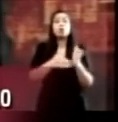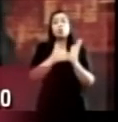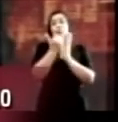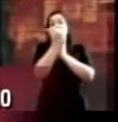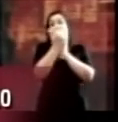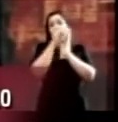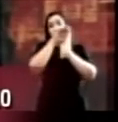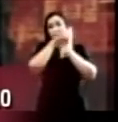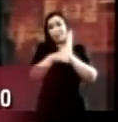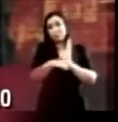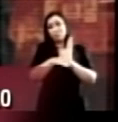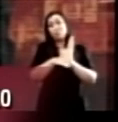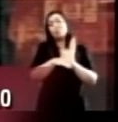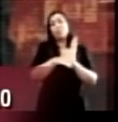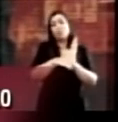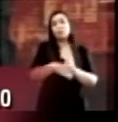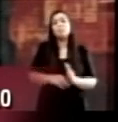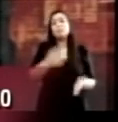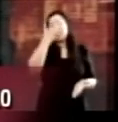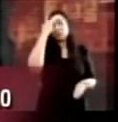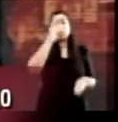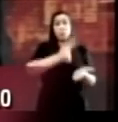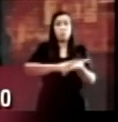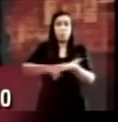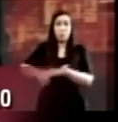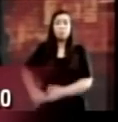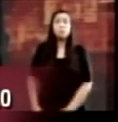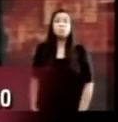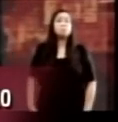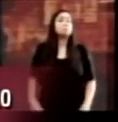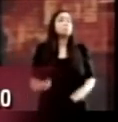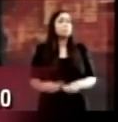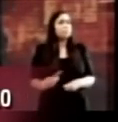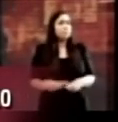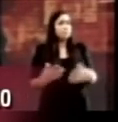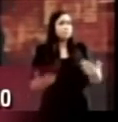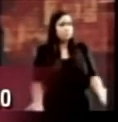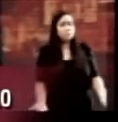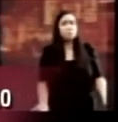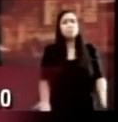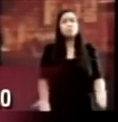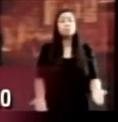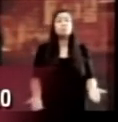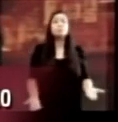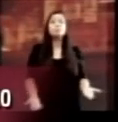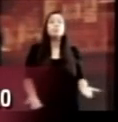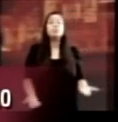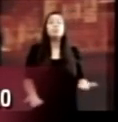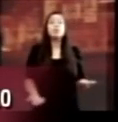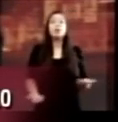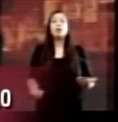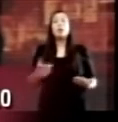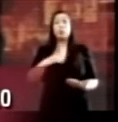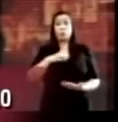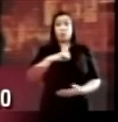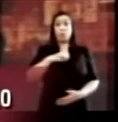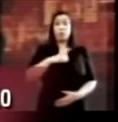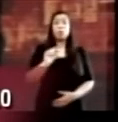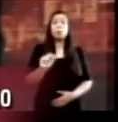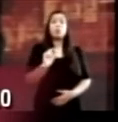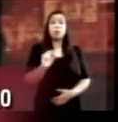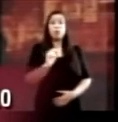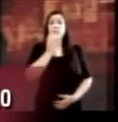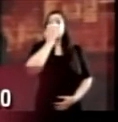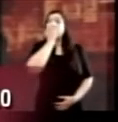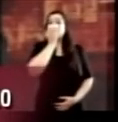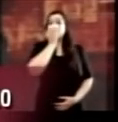caírem a taxa de internação. Por que isso? Então, vamos lá. Eu tenho uma unidade